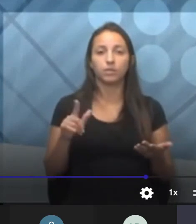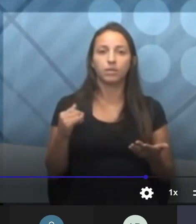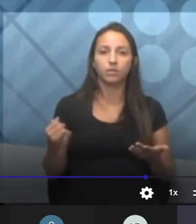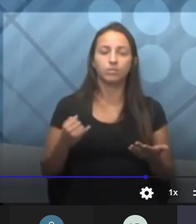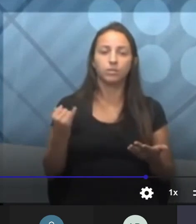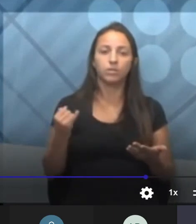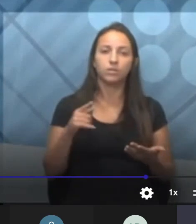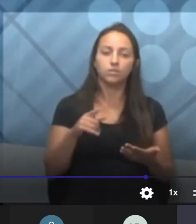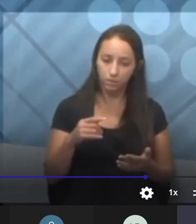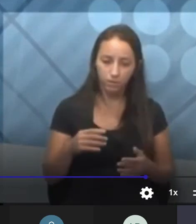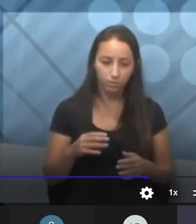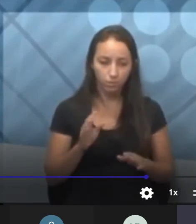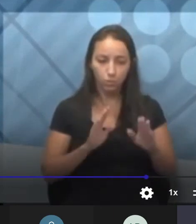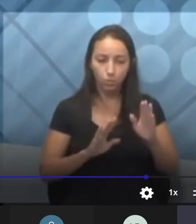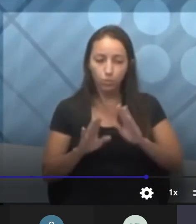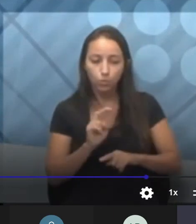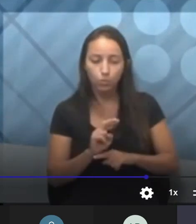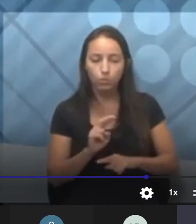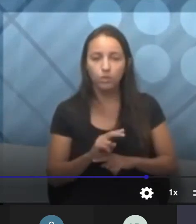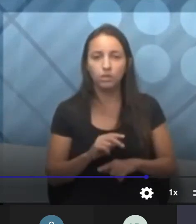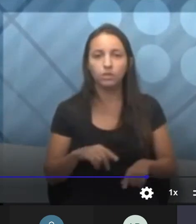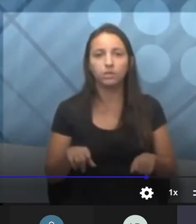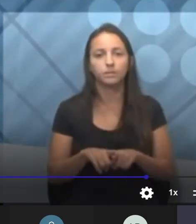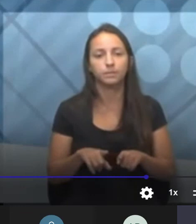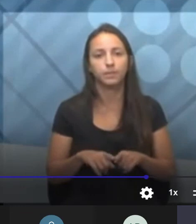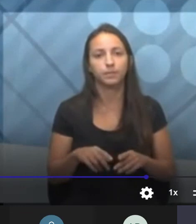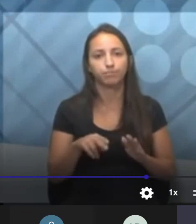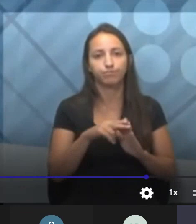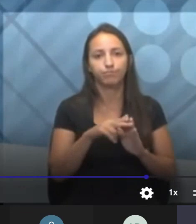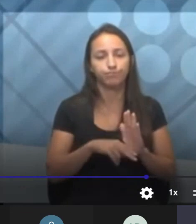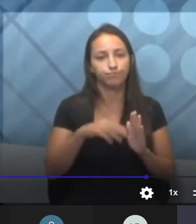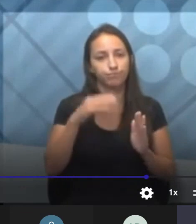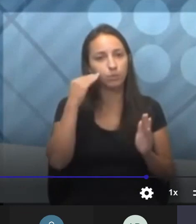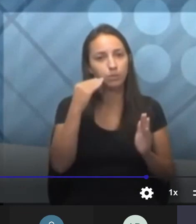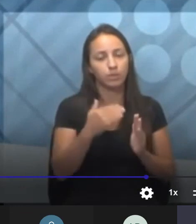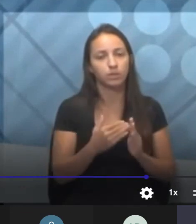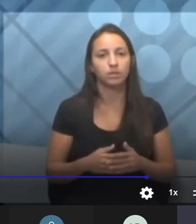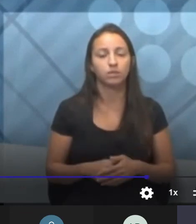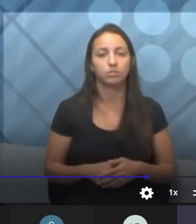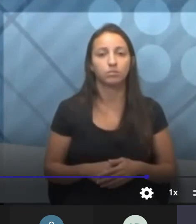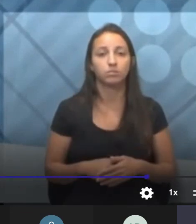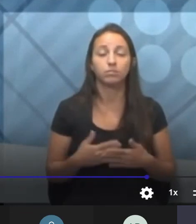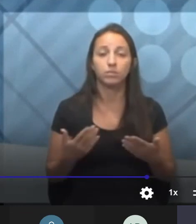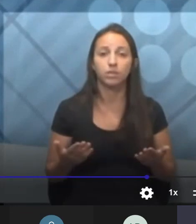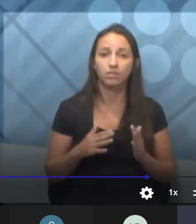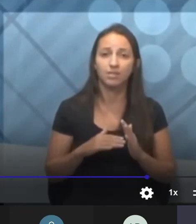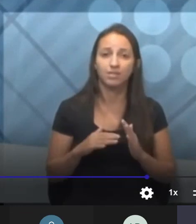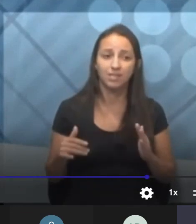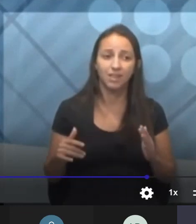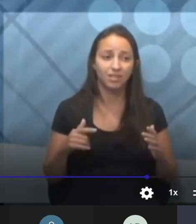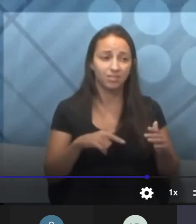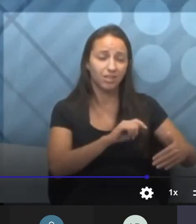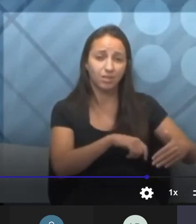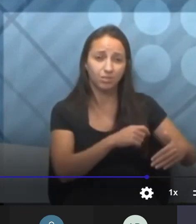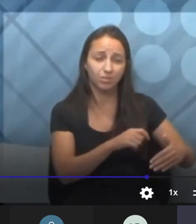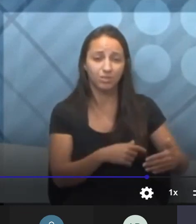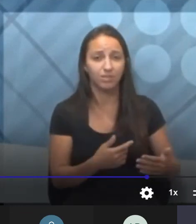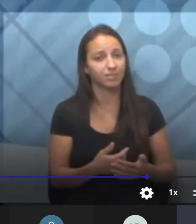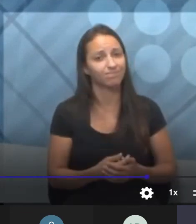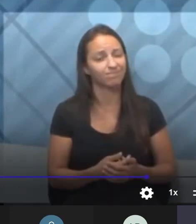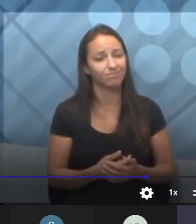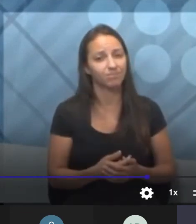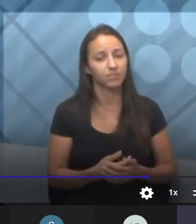importante você ter todo esse cuidado e olhar também para essas normativas. Então, estética na cozinha é muito